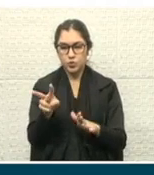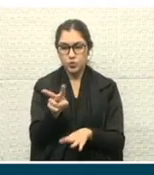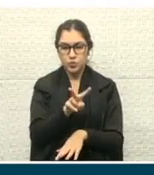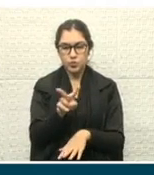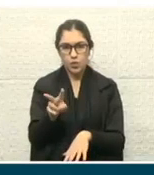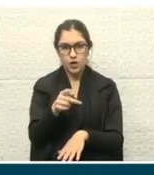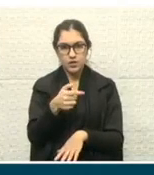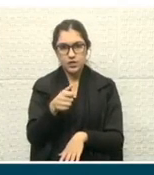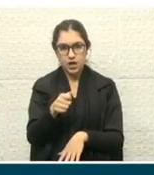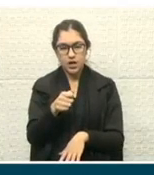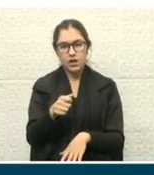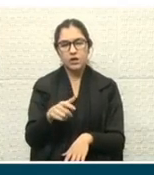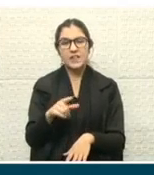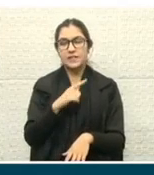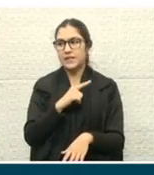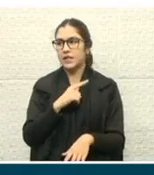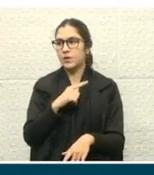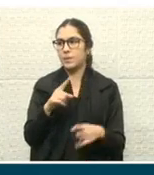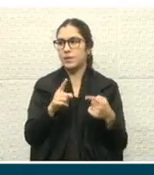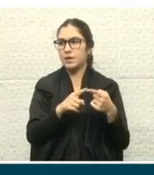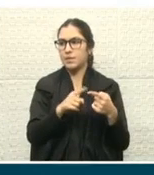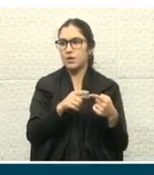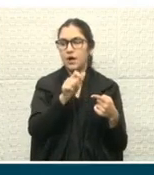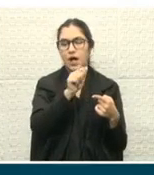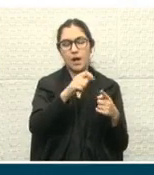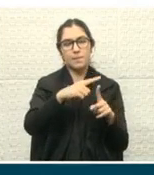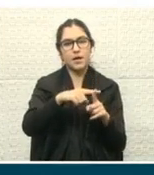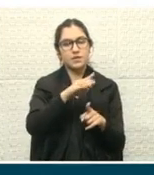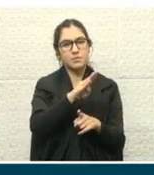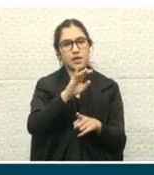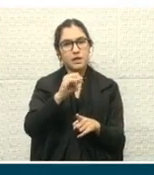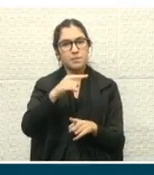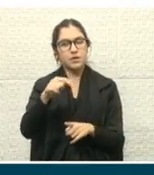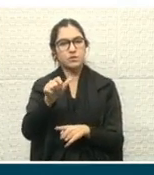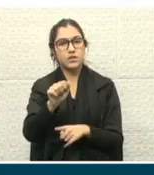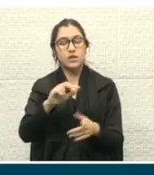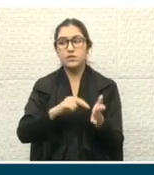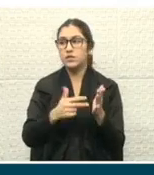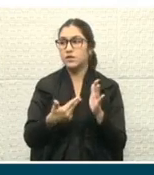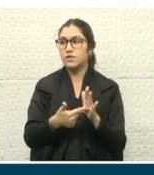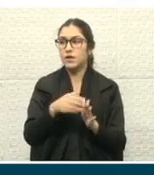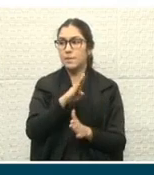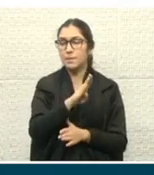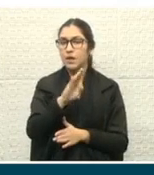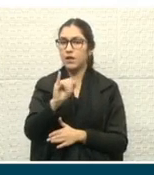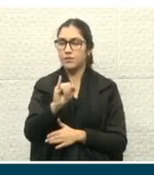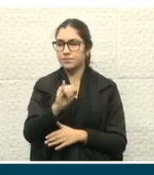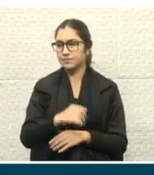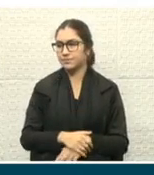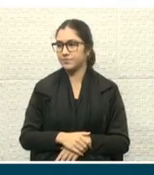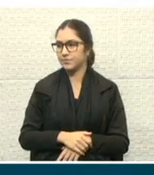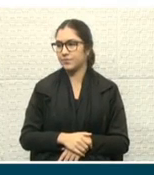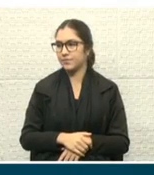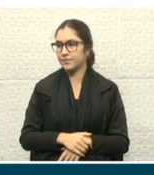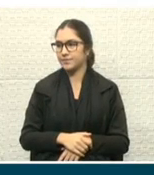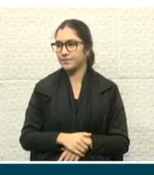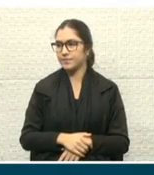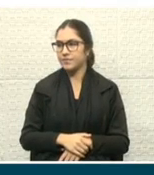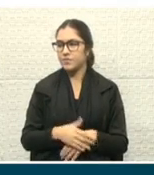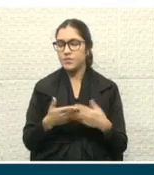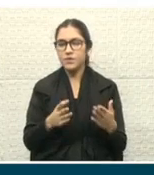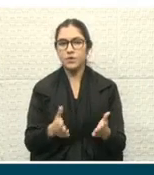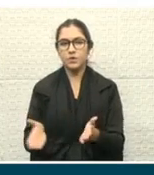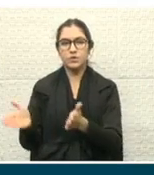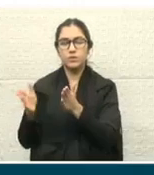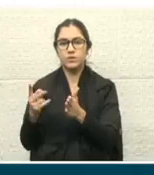membros, do primeiro membro, A mais BI menos A resulta em BI. Do